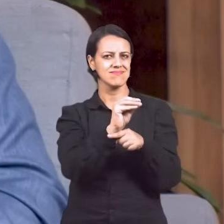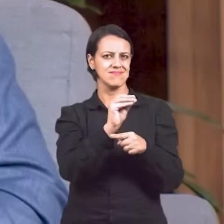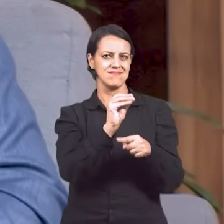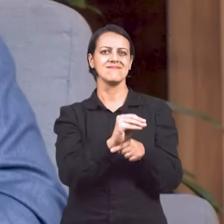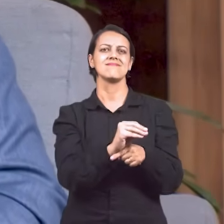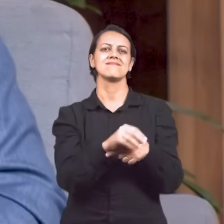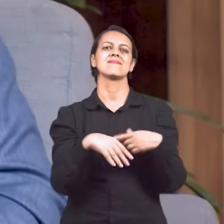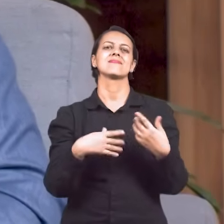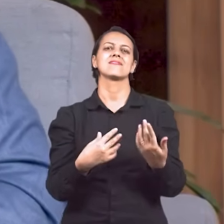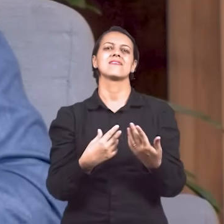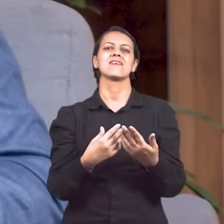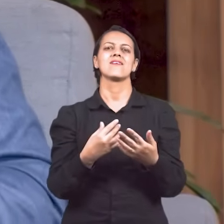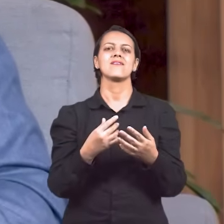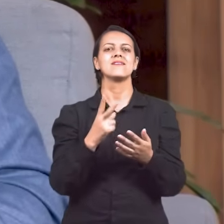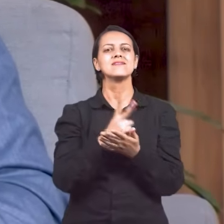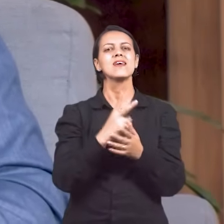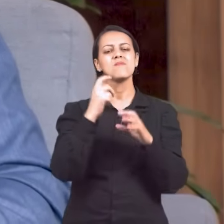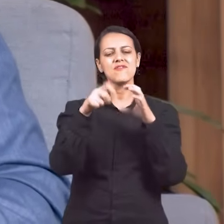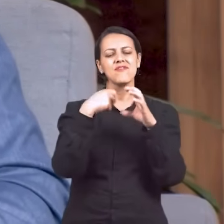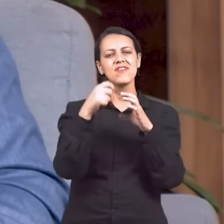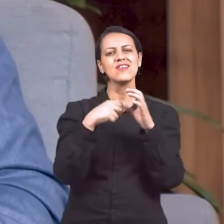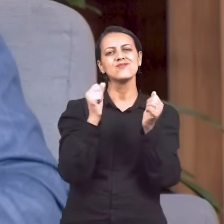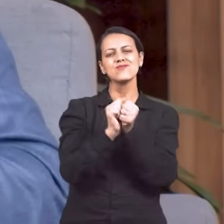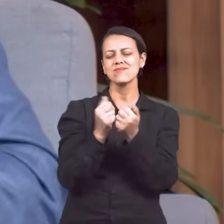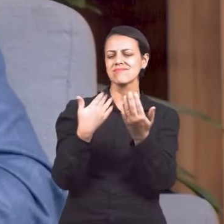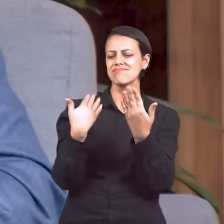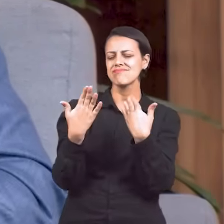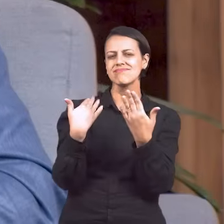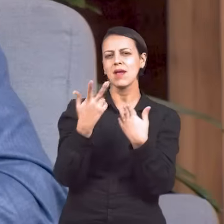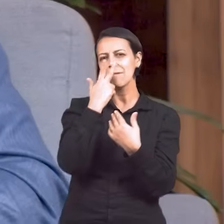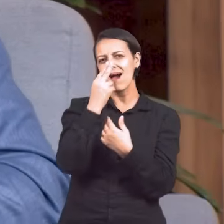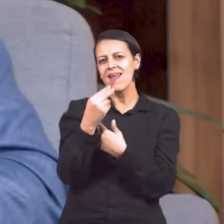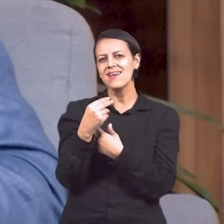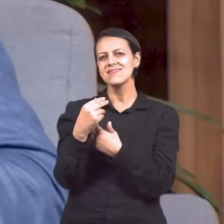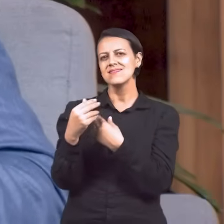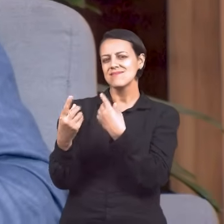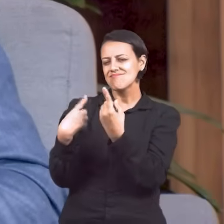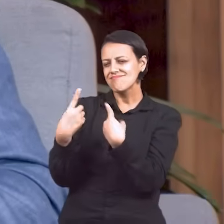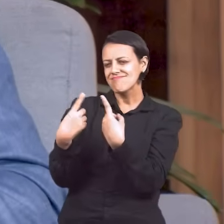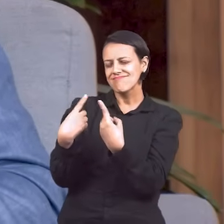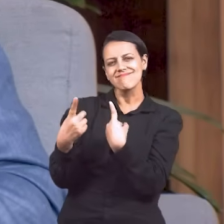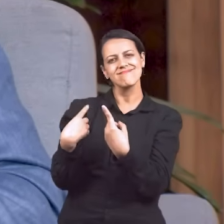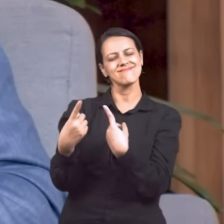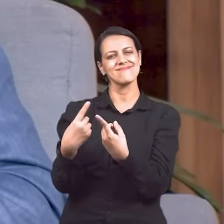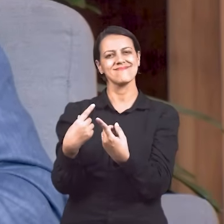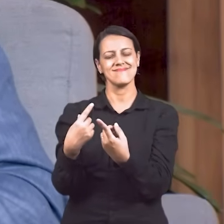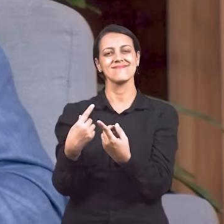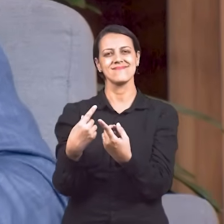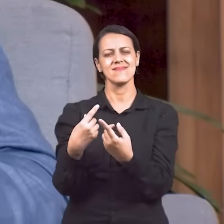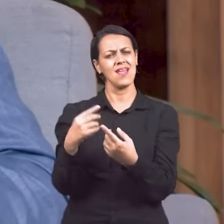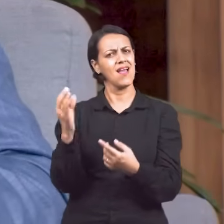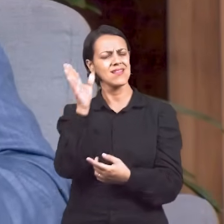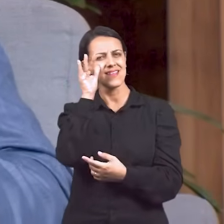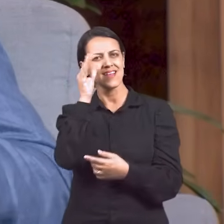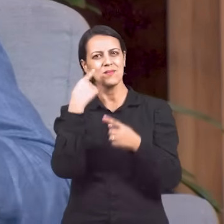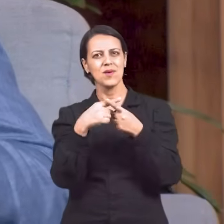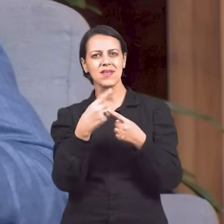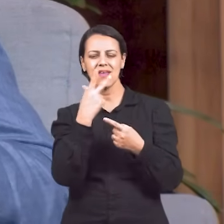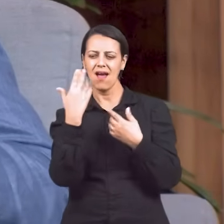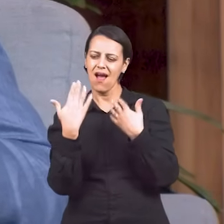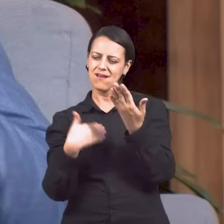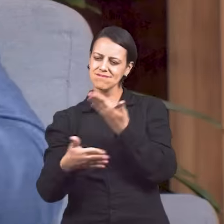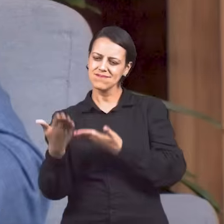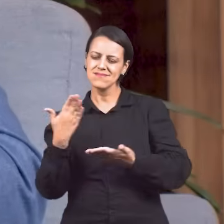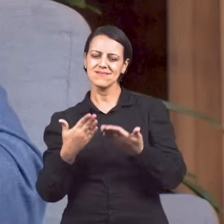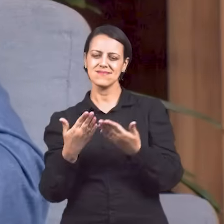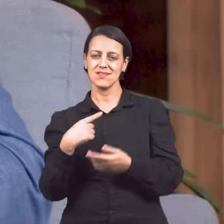acessibilidade junto com o pastor Bísio, e ele lá na sua região, ele tem esse cuidado especial com os idosos. Então, geralmente ele faz